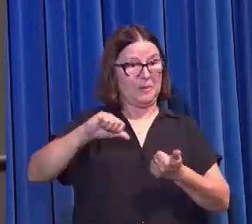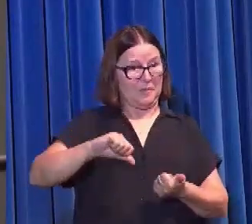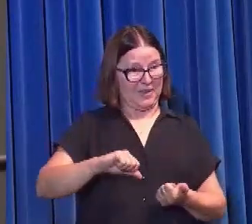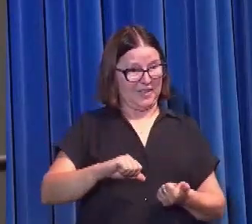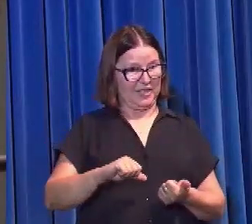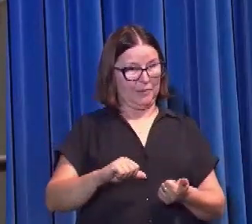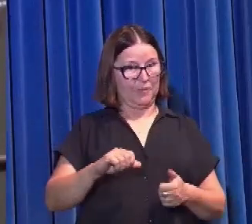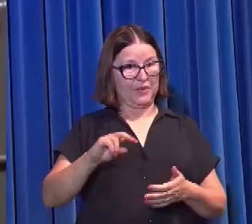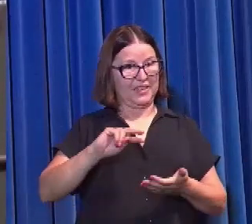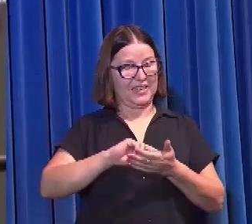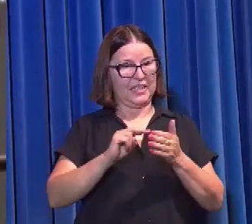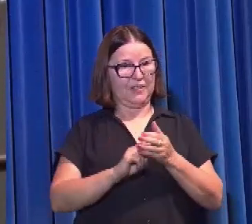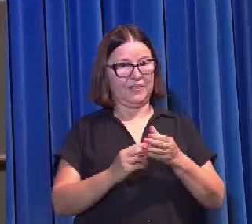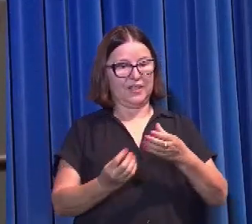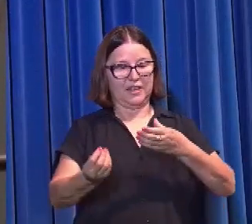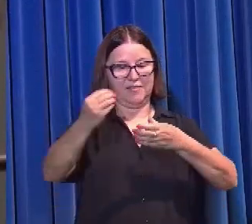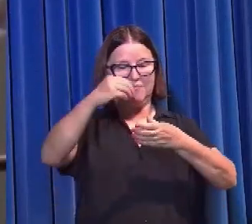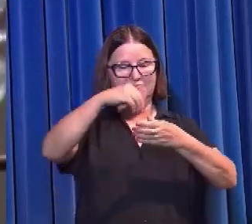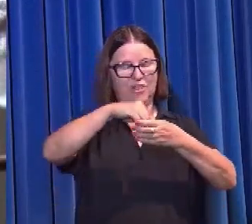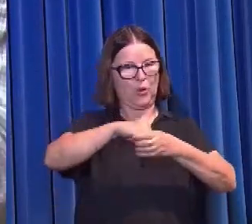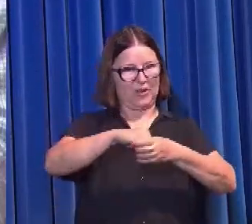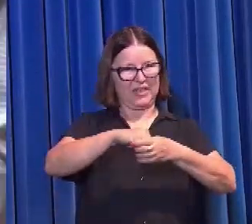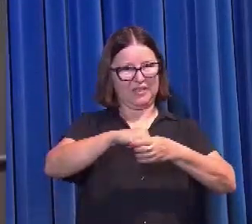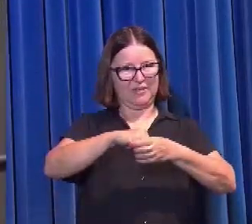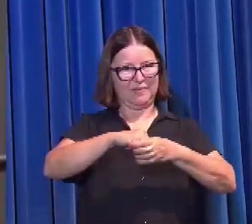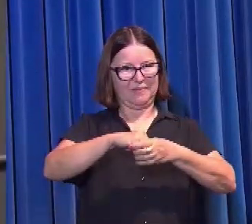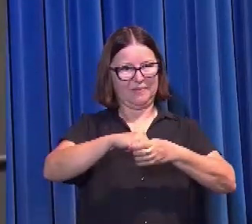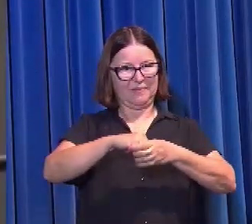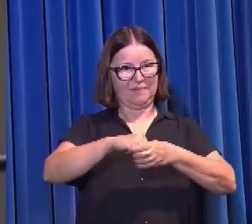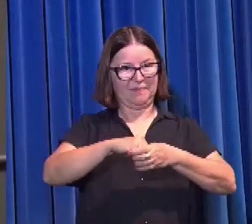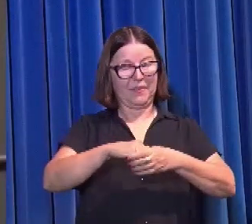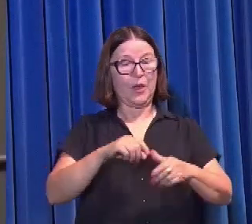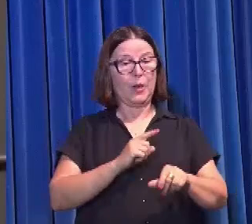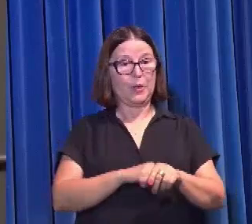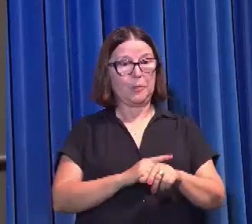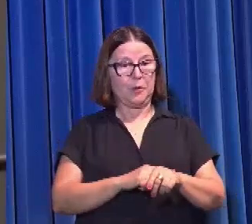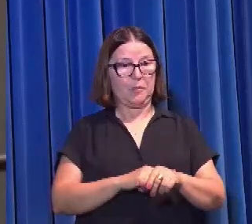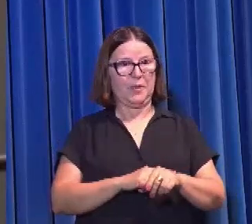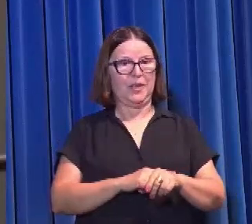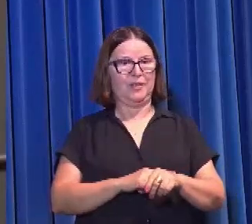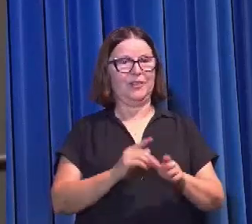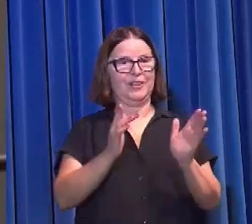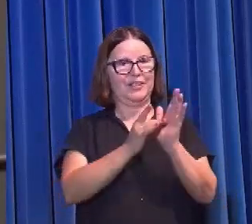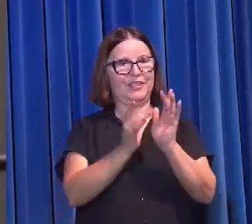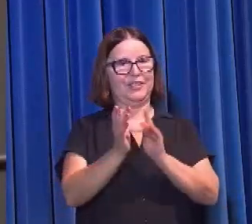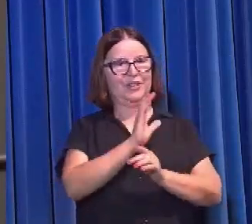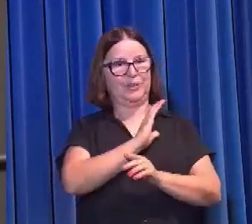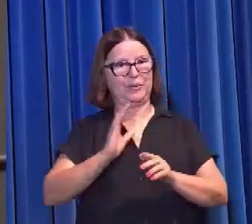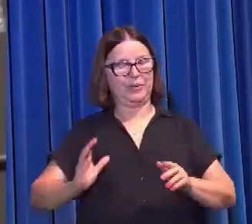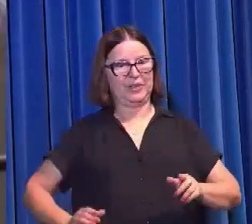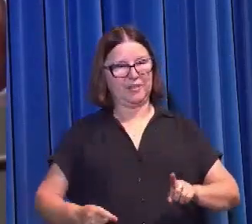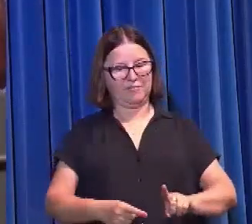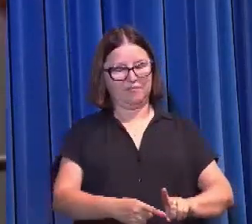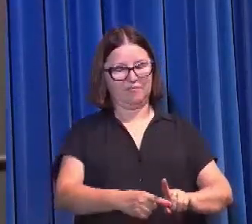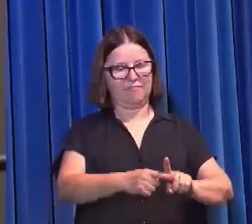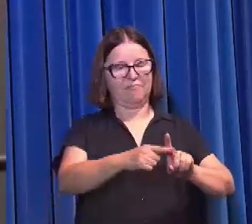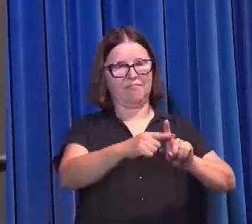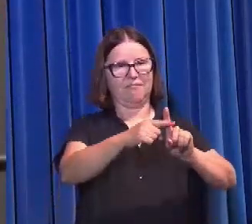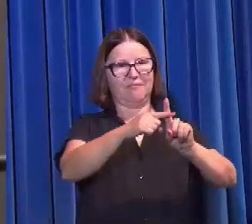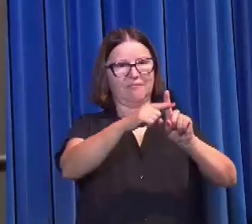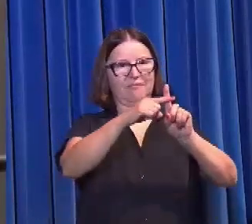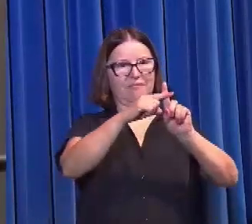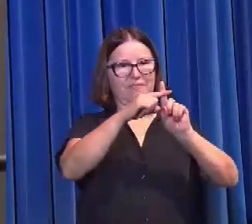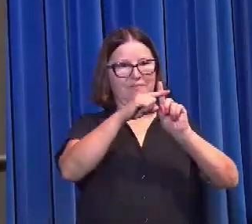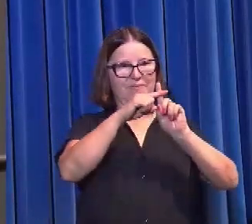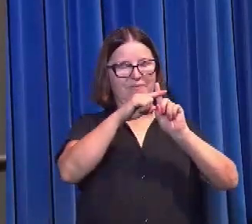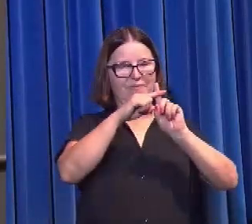ser colocado em. Quando Jesus Cristo foi levantado na terra, há 2000 anos, ele mesmo disse, eu quando for levantado da